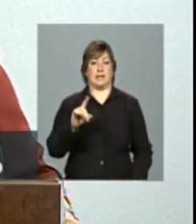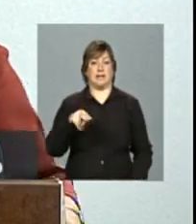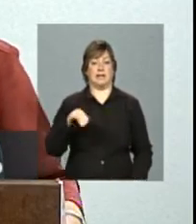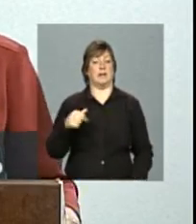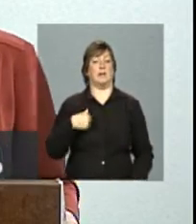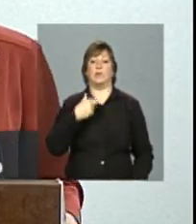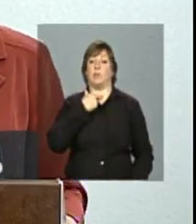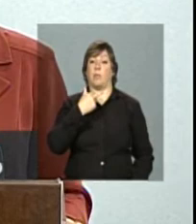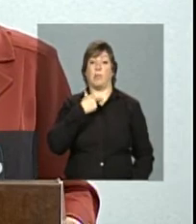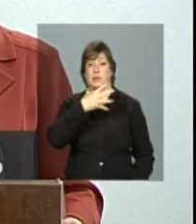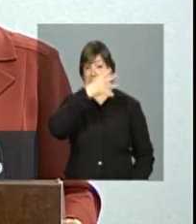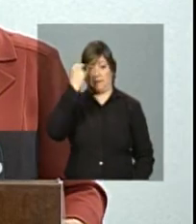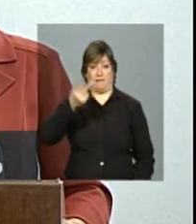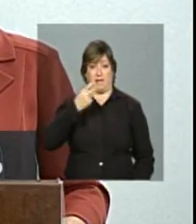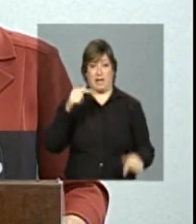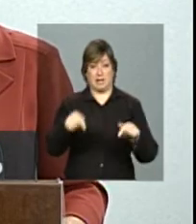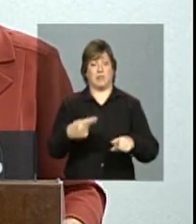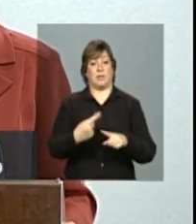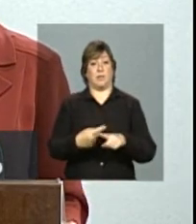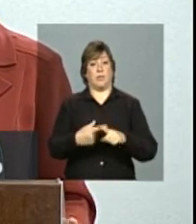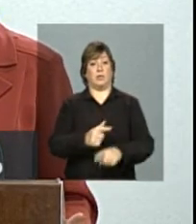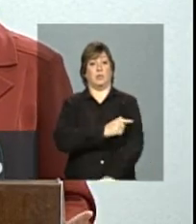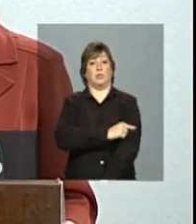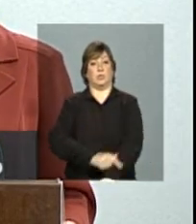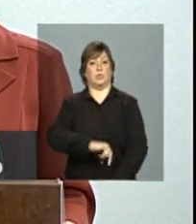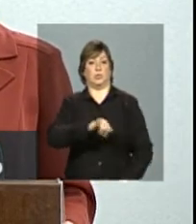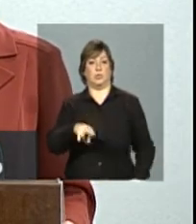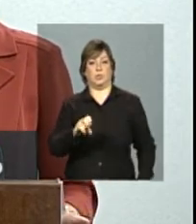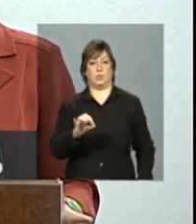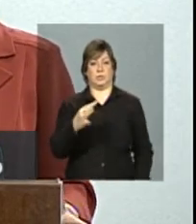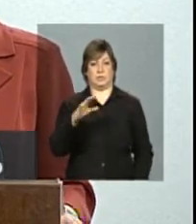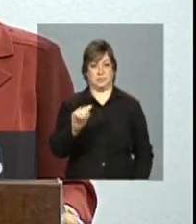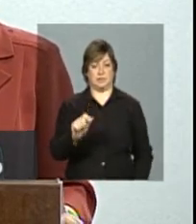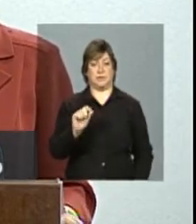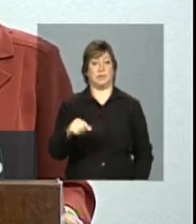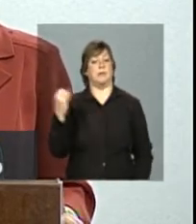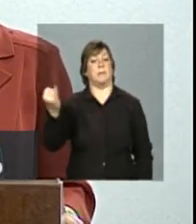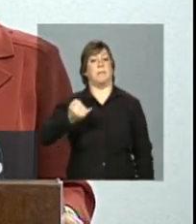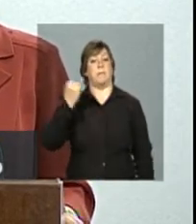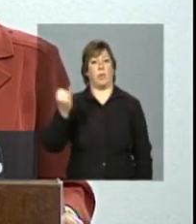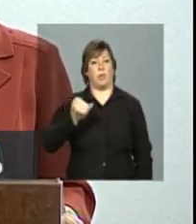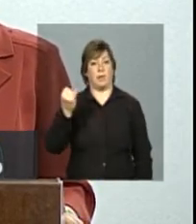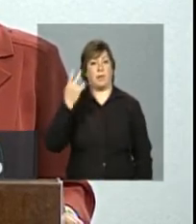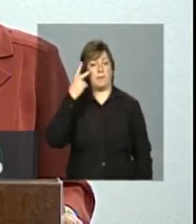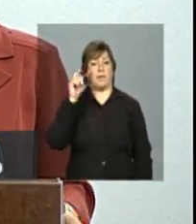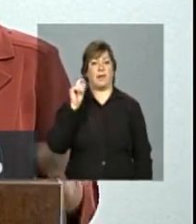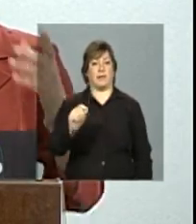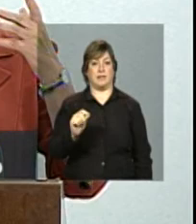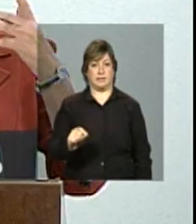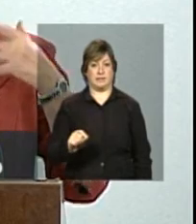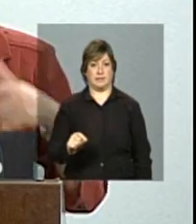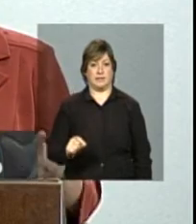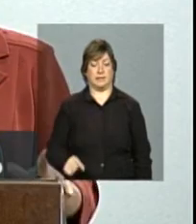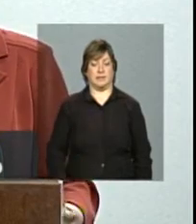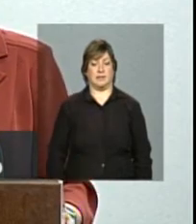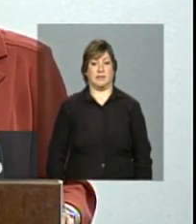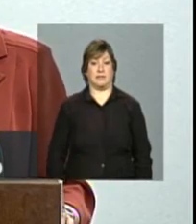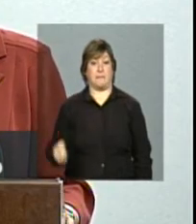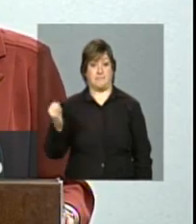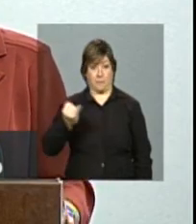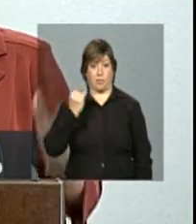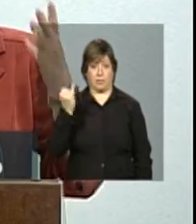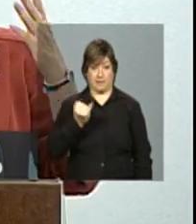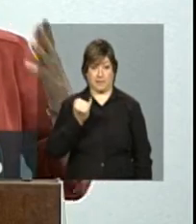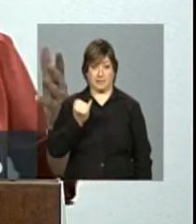de deixar de fazer isso por uma questão de justiça a importância para a importância